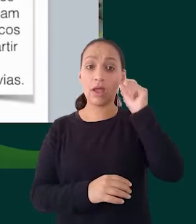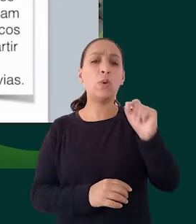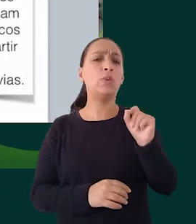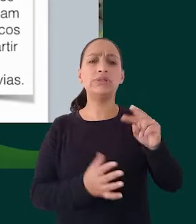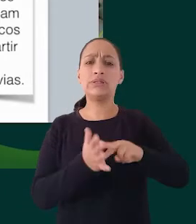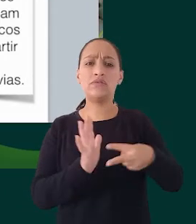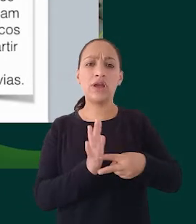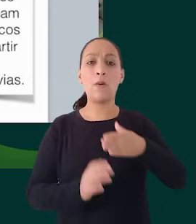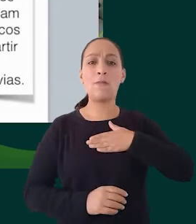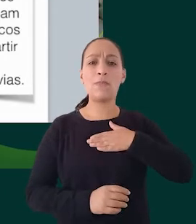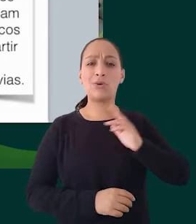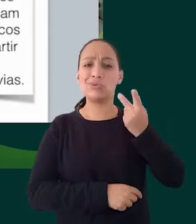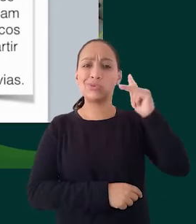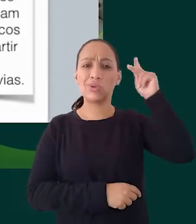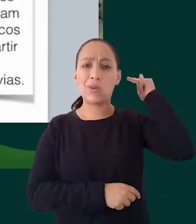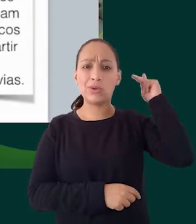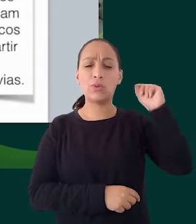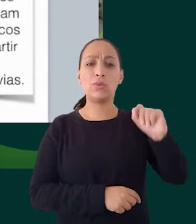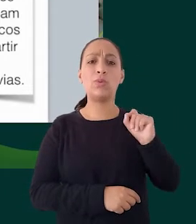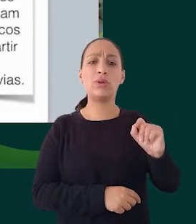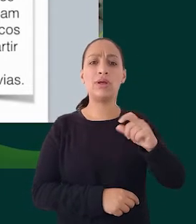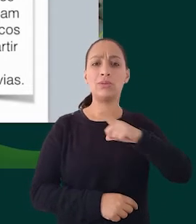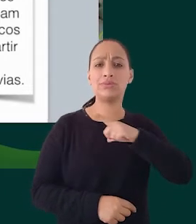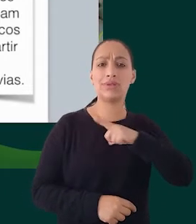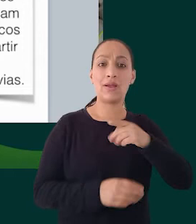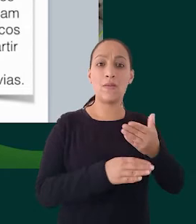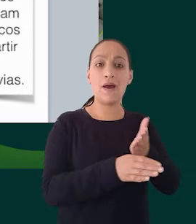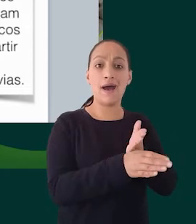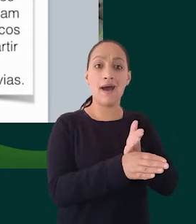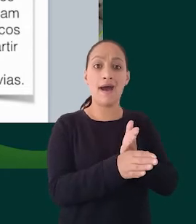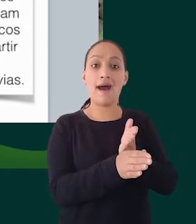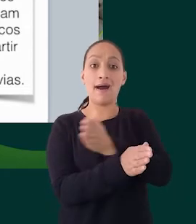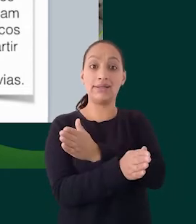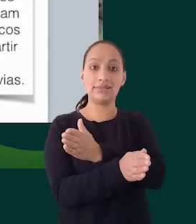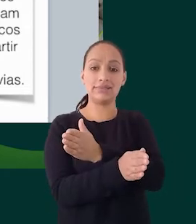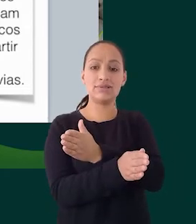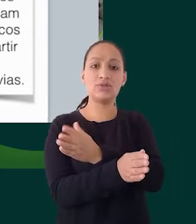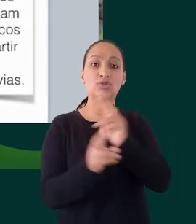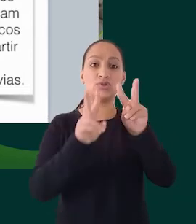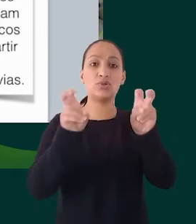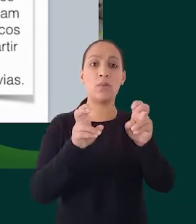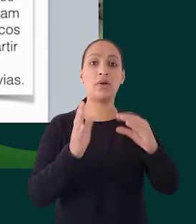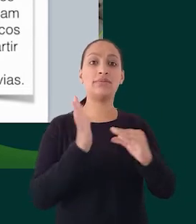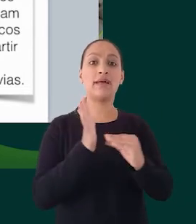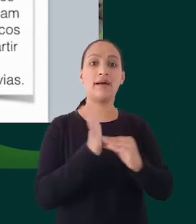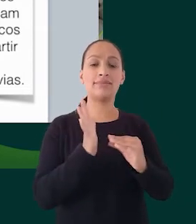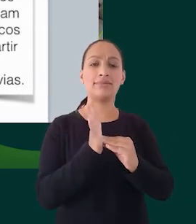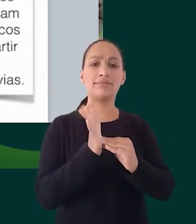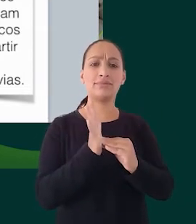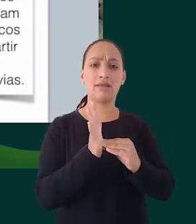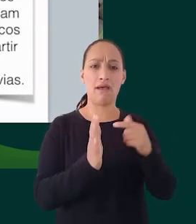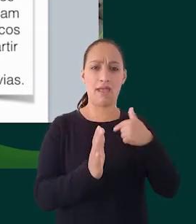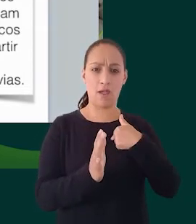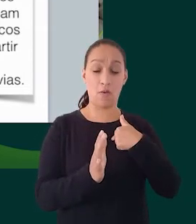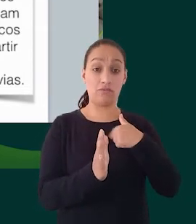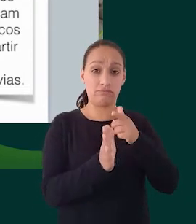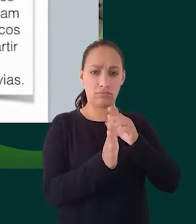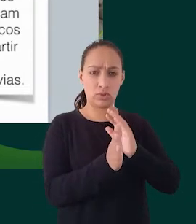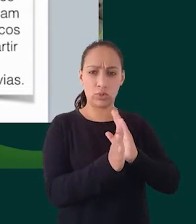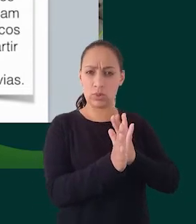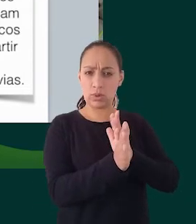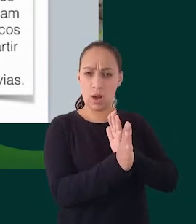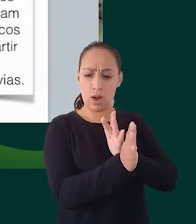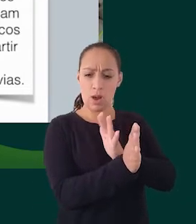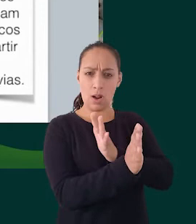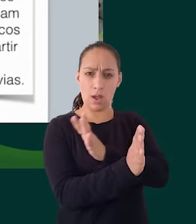histórico, é o que eu tenho antes sobre os meus dados. Então, eu vou pegar todo esse meu histórico,